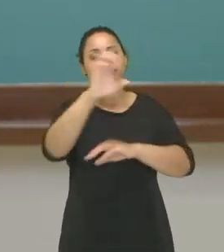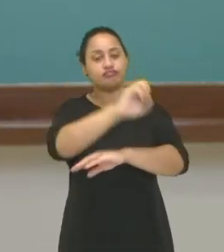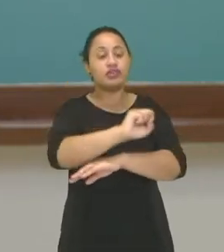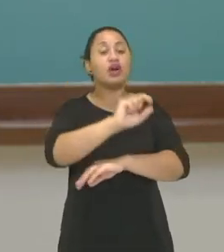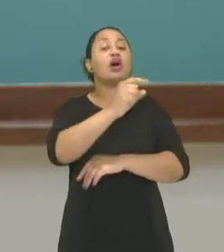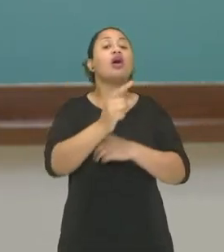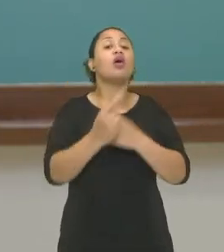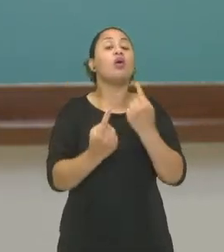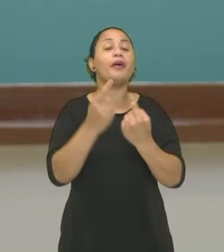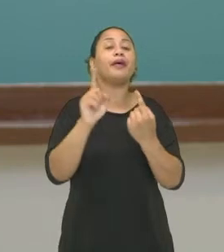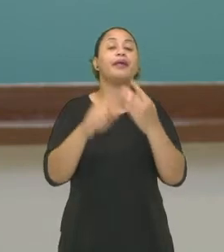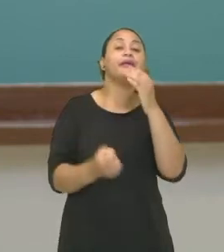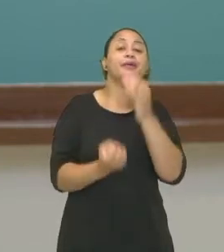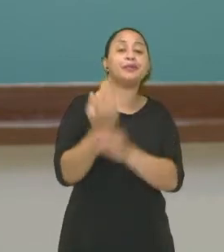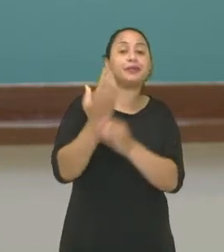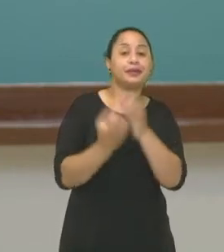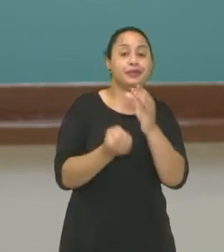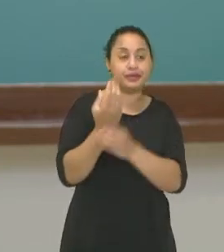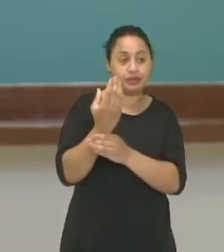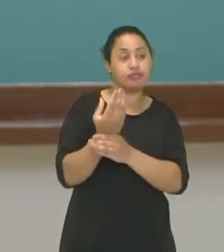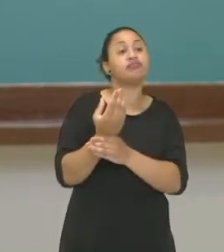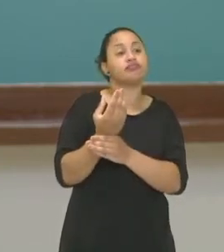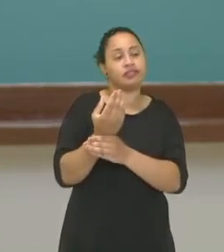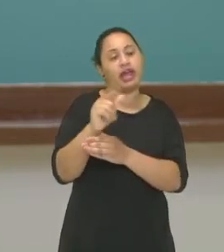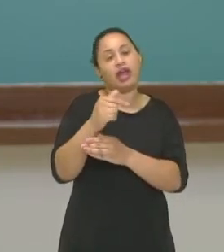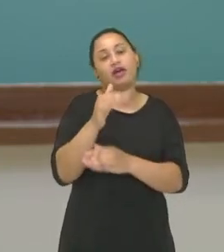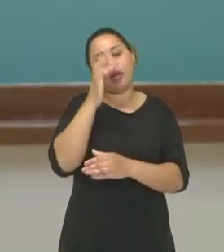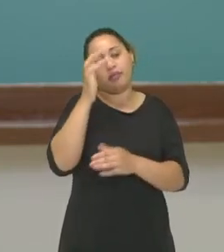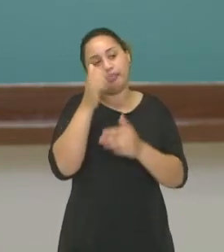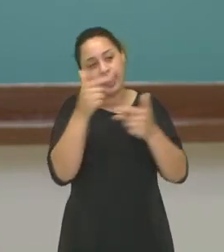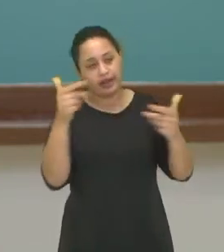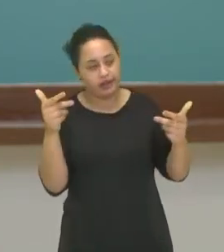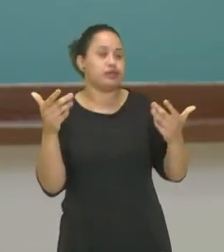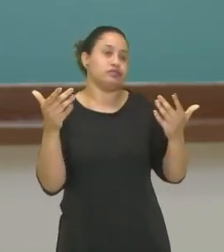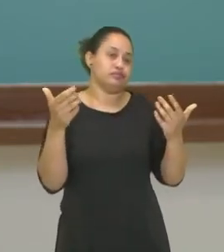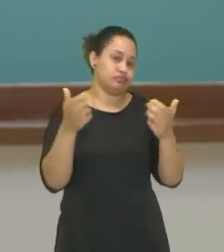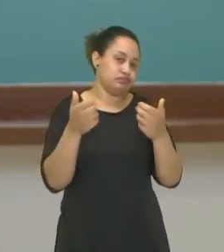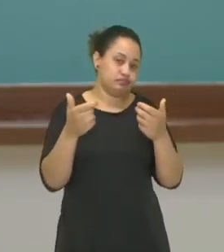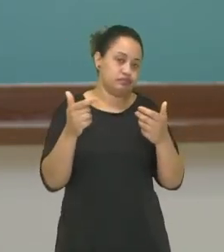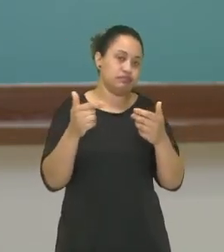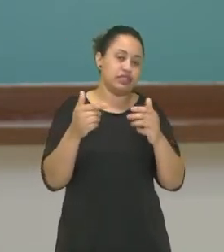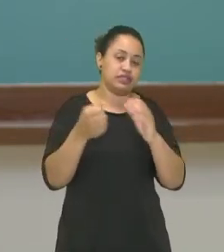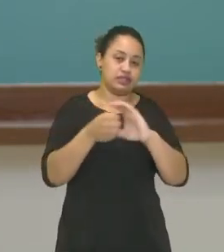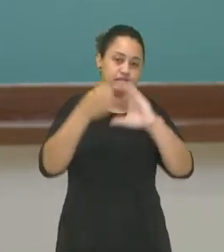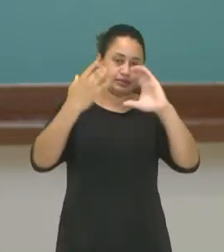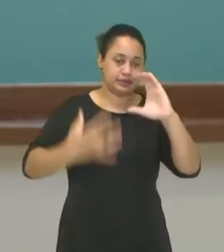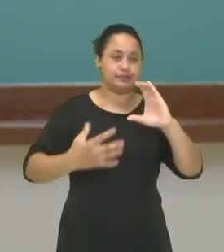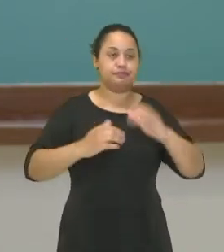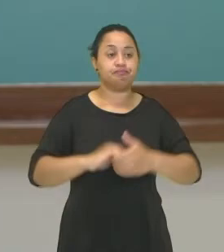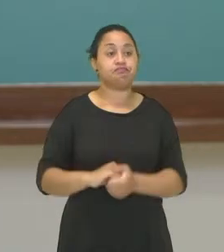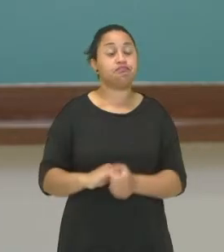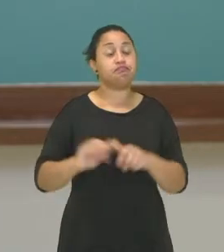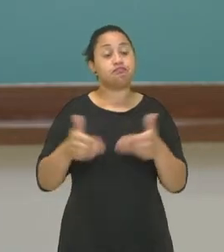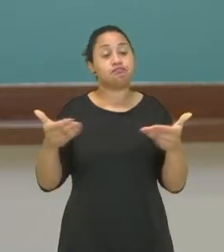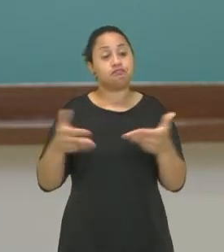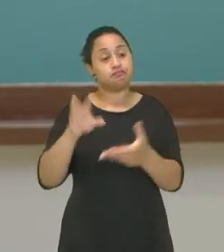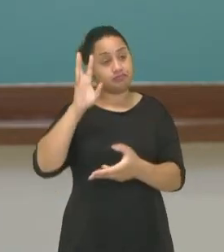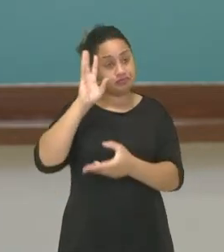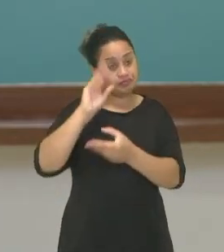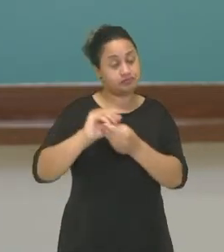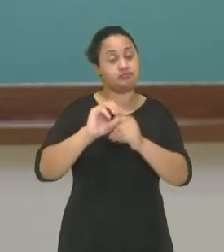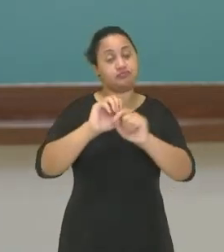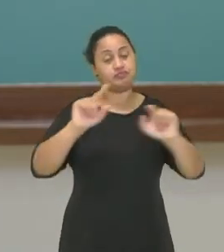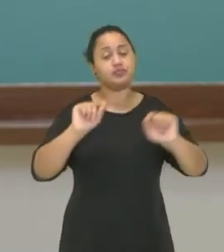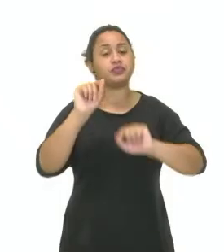se encontra o produtor, tá? Sempre é uma planta, enfim, né? Então, vamos entender ali a questão da